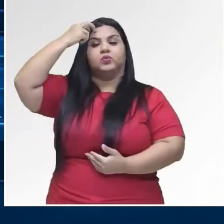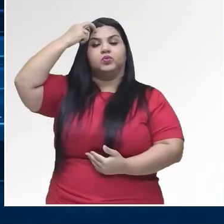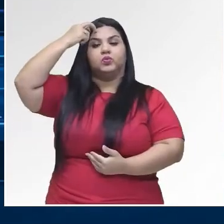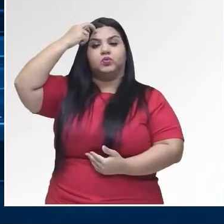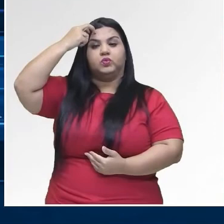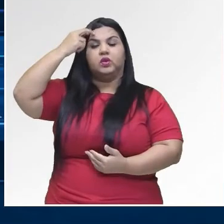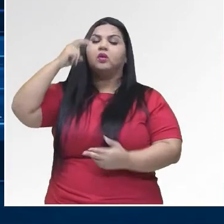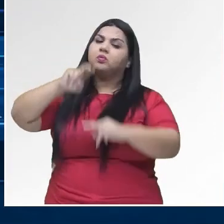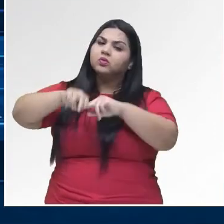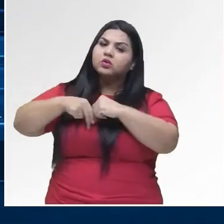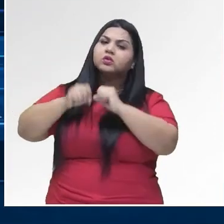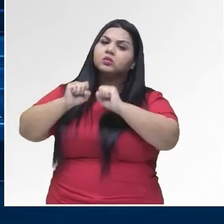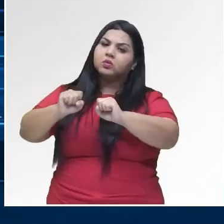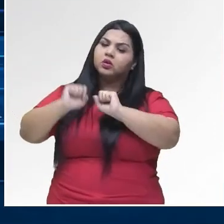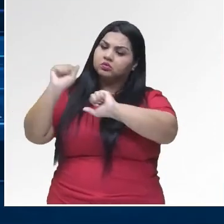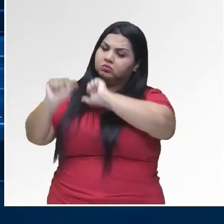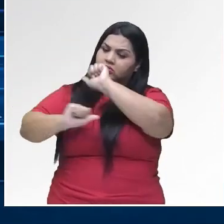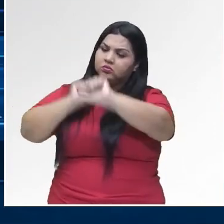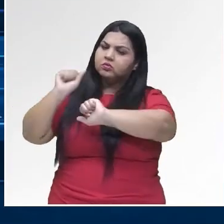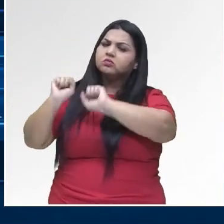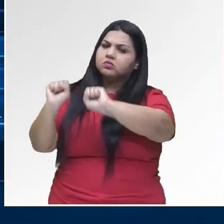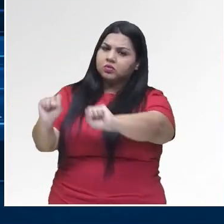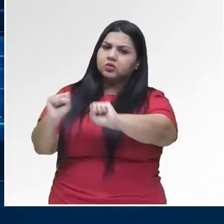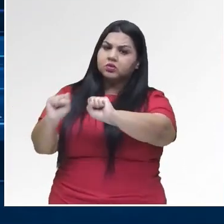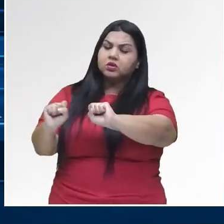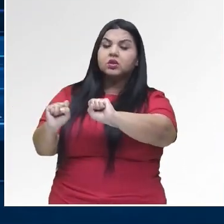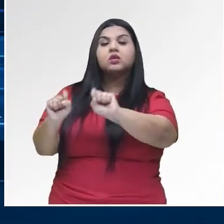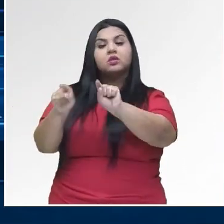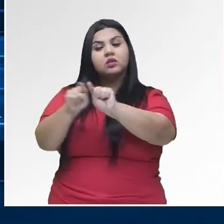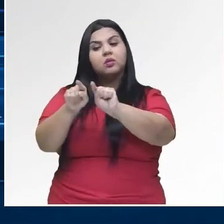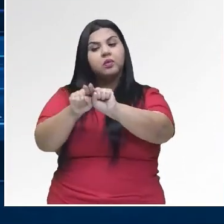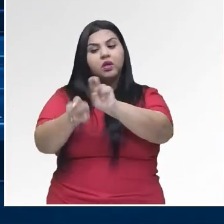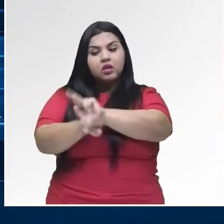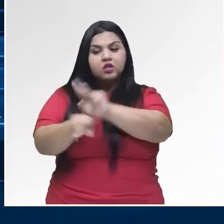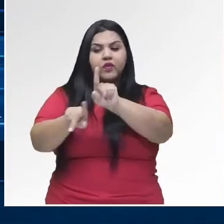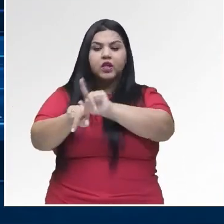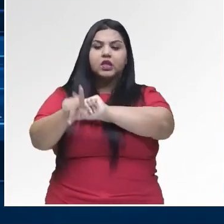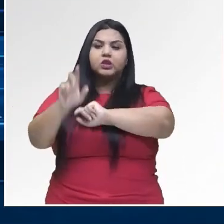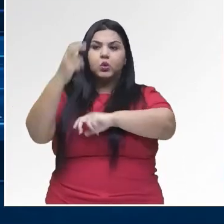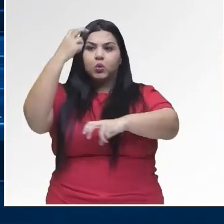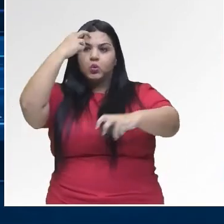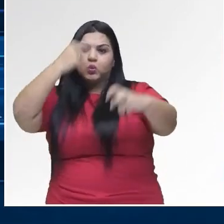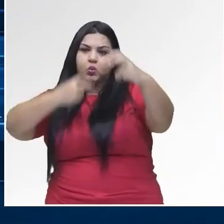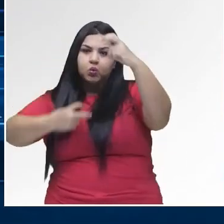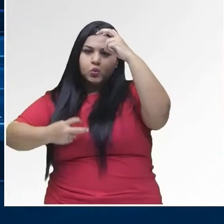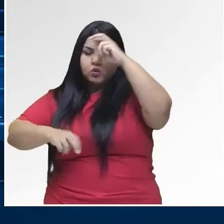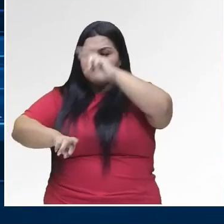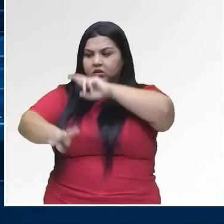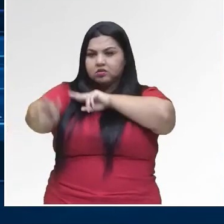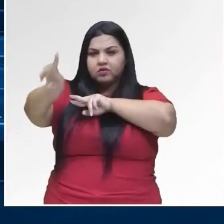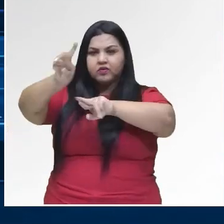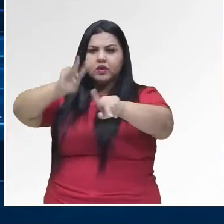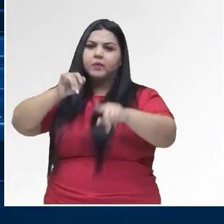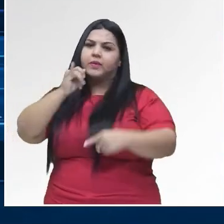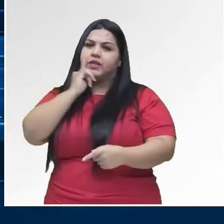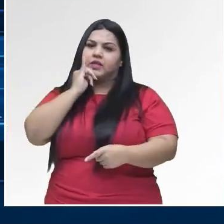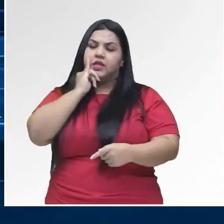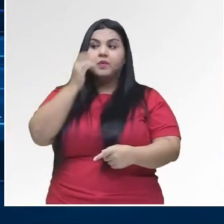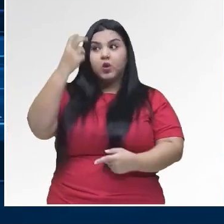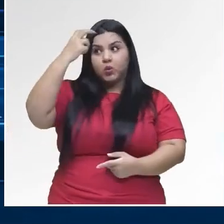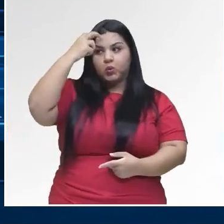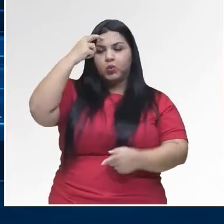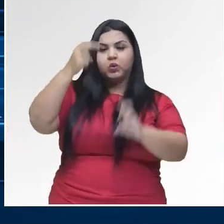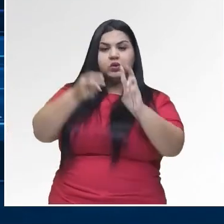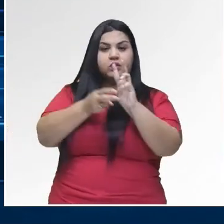isso ela pode se modificar. E ela é diferente de uma cultura para outra. Tem, por exemplo, culturas indígenas,